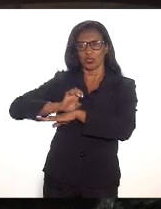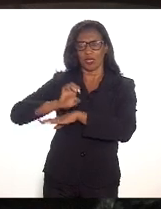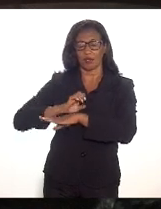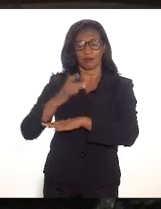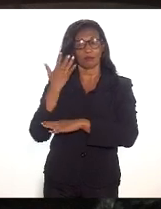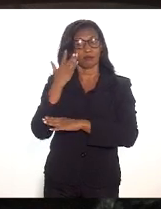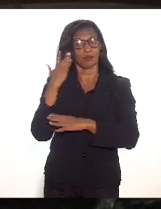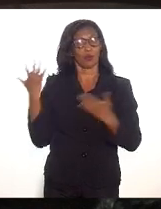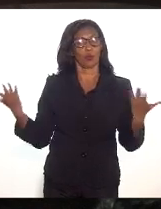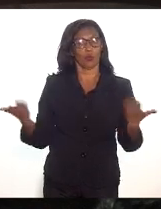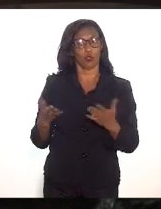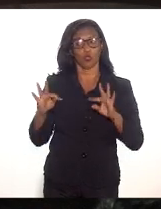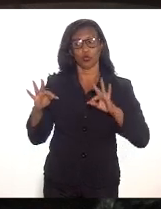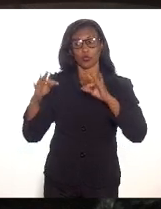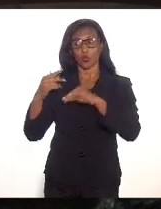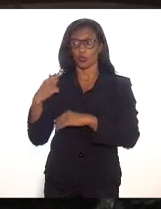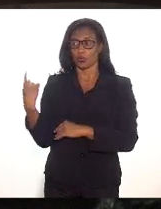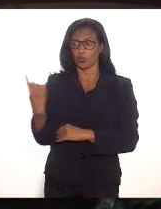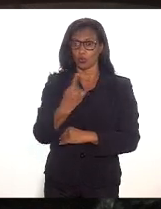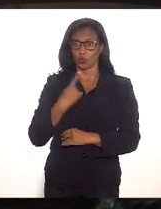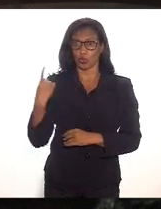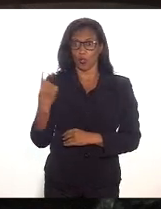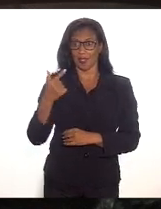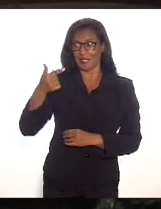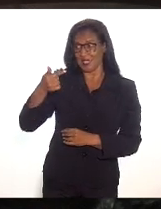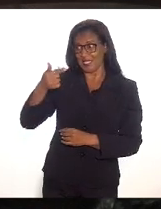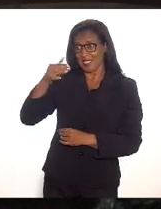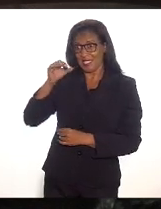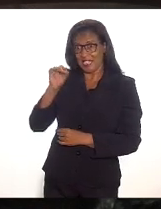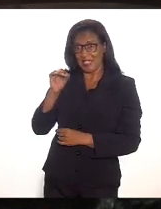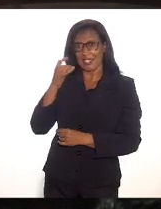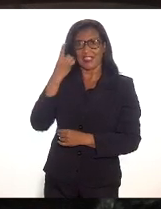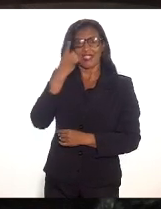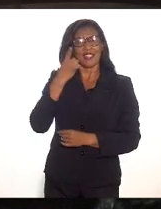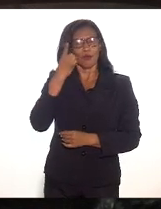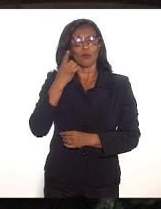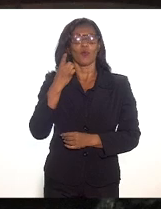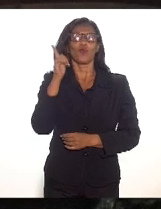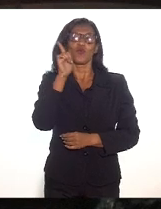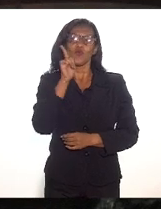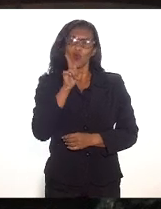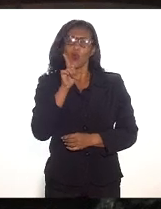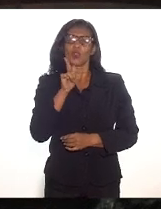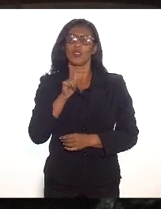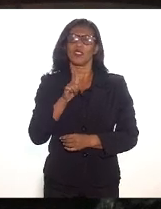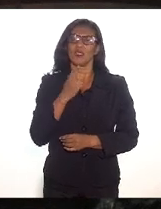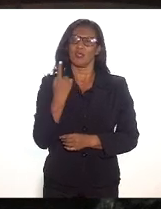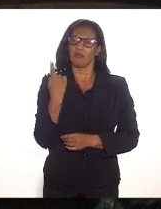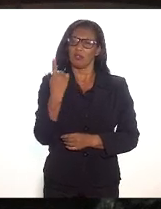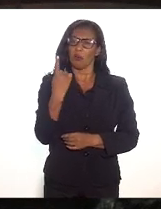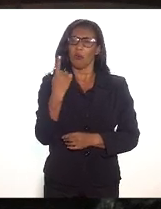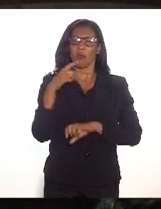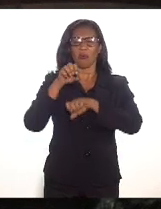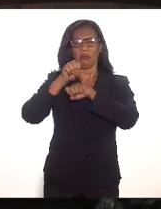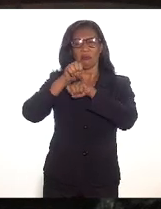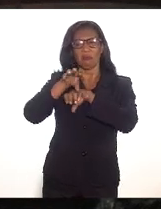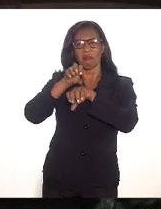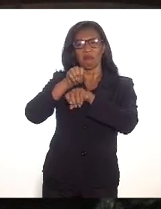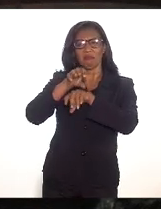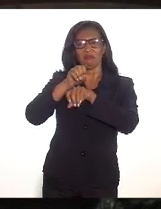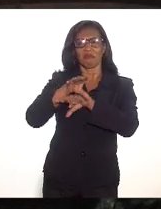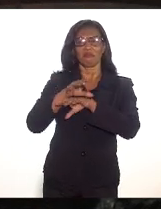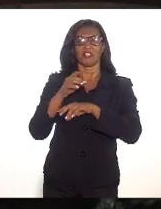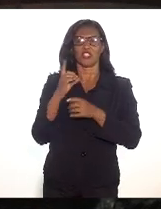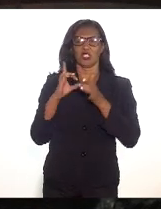hoje todos nós, todos os 70 deputados, conseguiram efetivar uma aula de democracia nesse